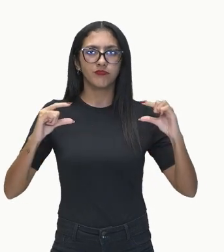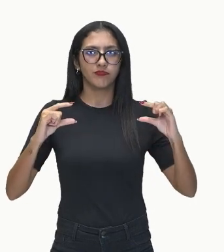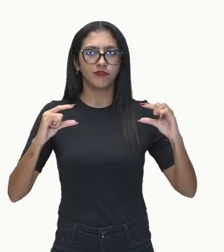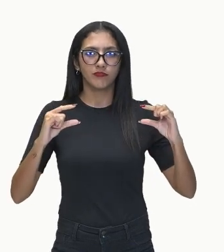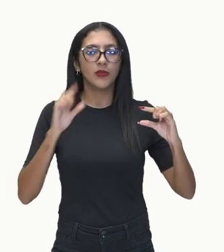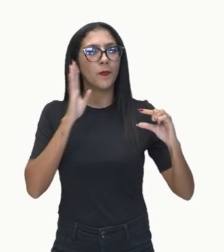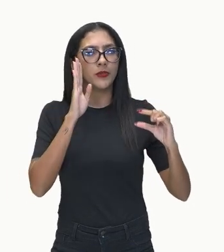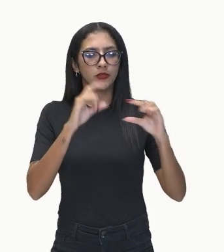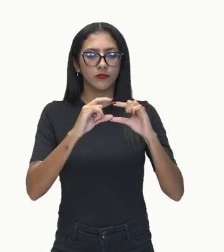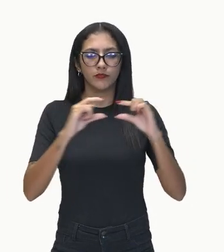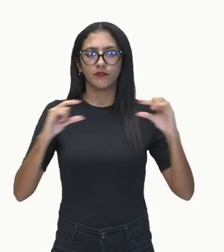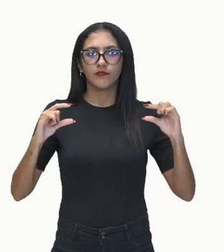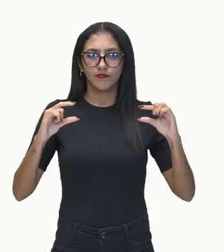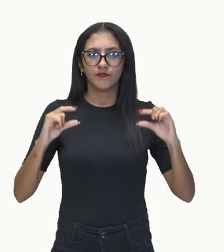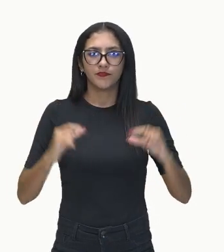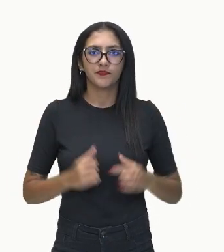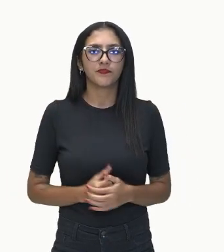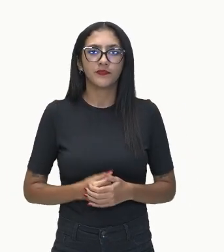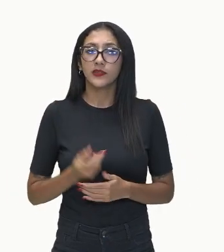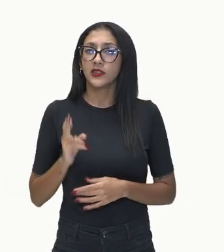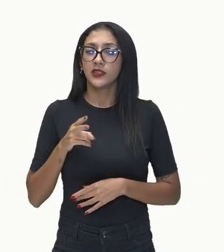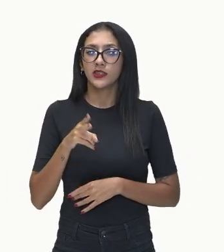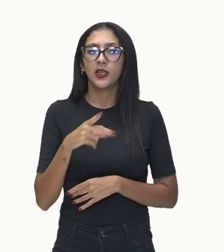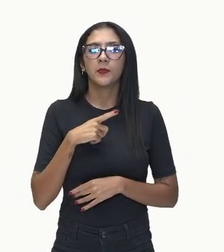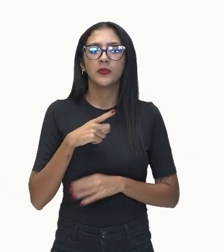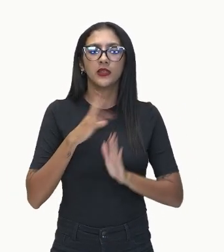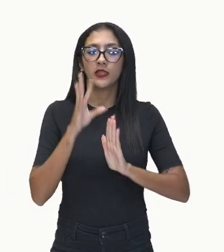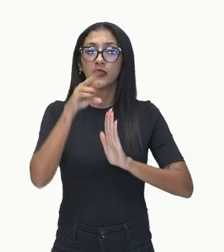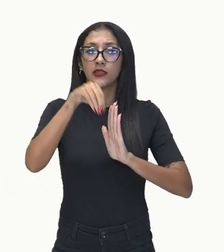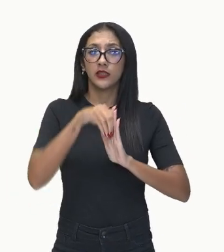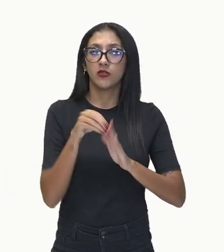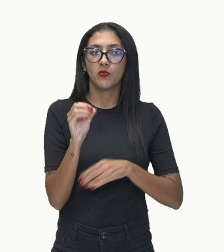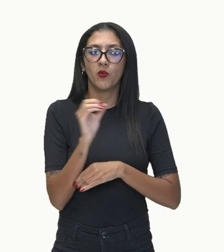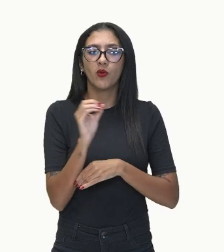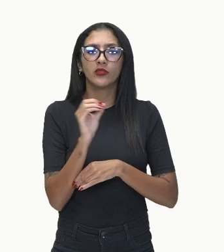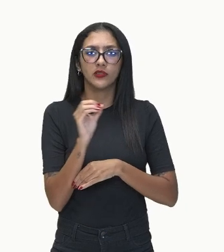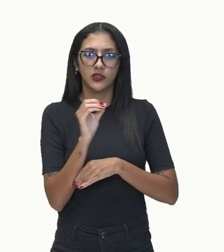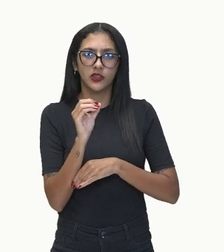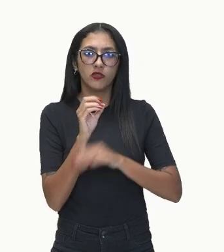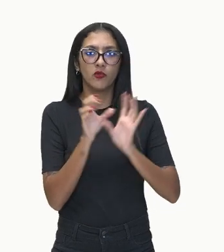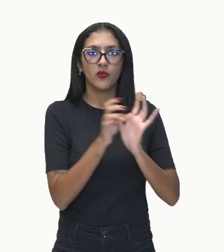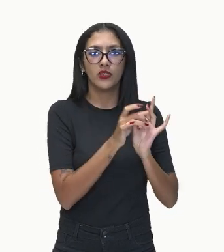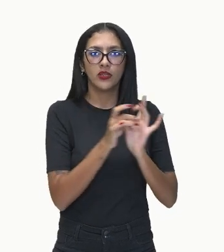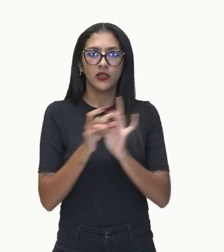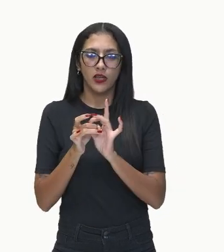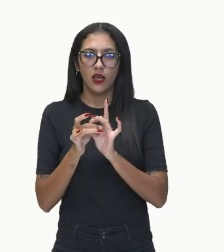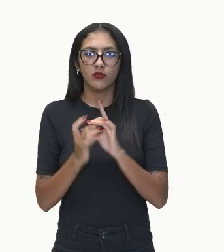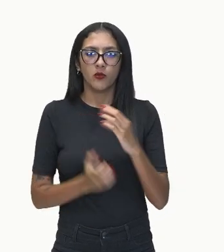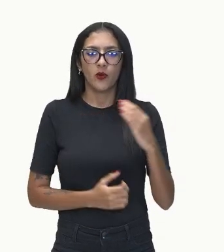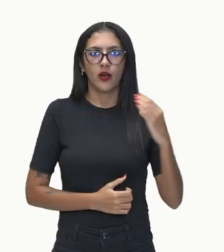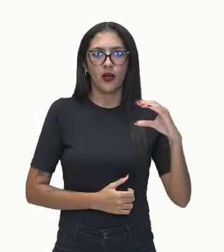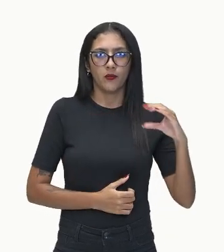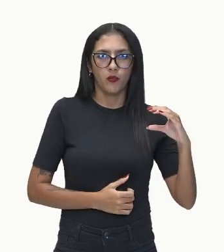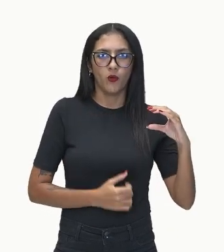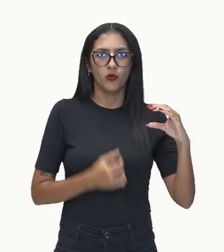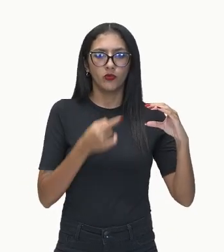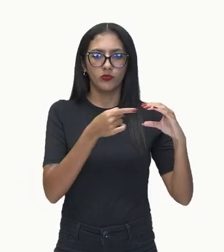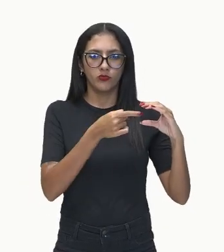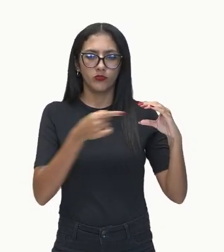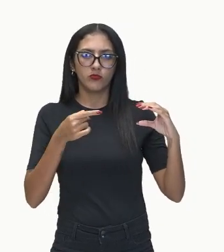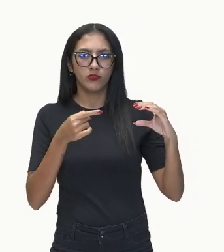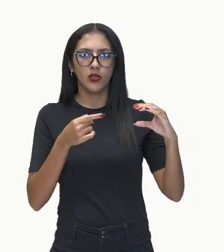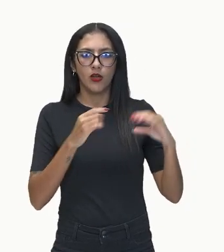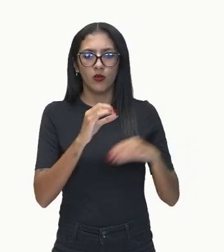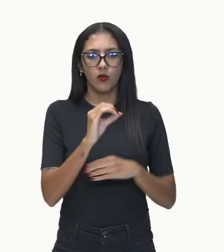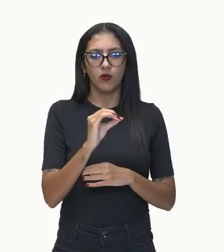éter. Sempre vai estar o oxigênio entre átomos de carbono. Está aqui, entre átomos de carbono. Bem simples